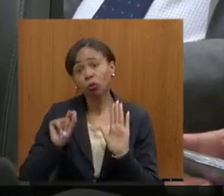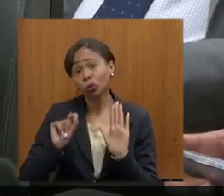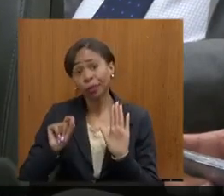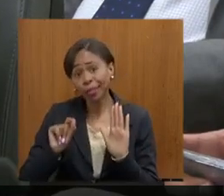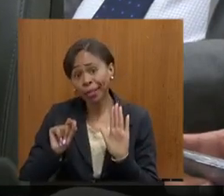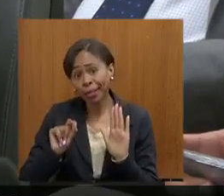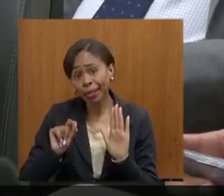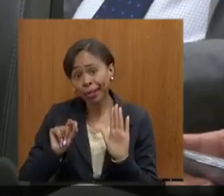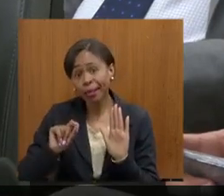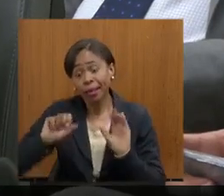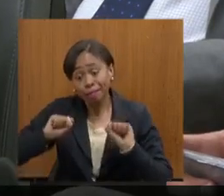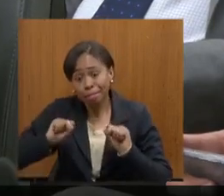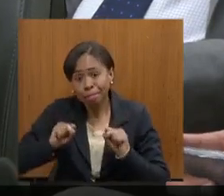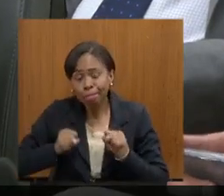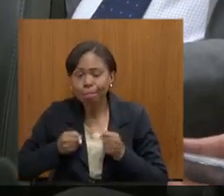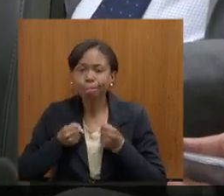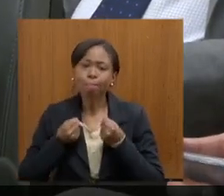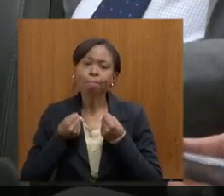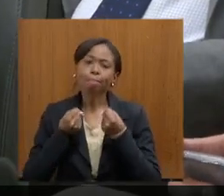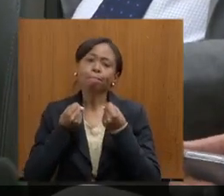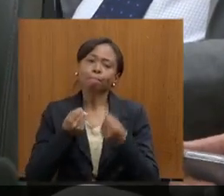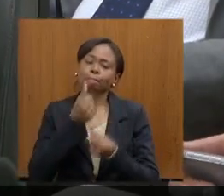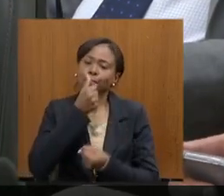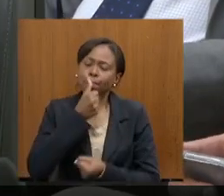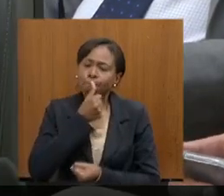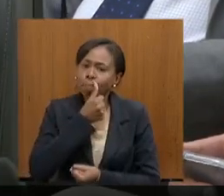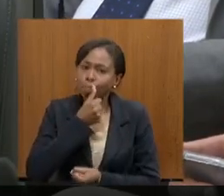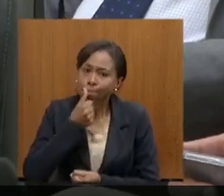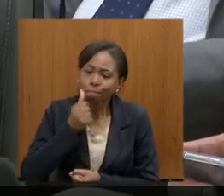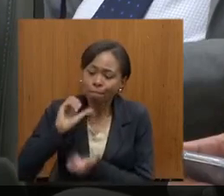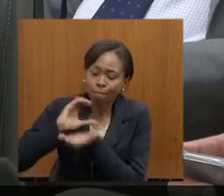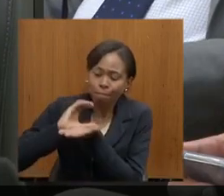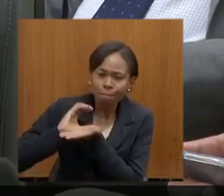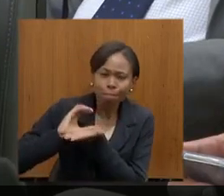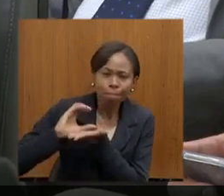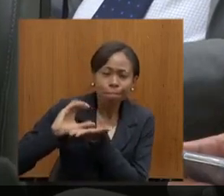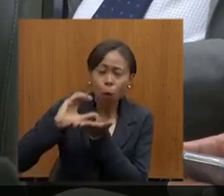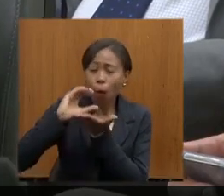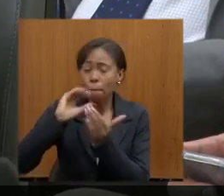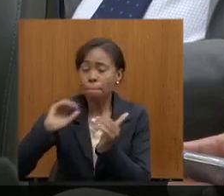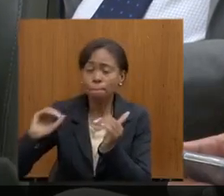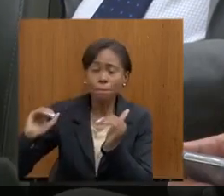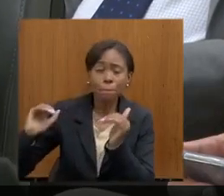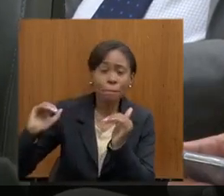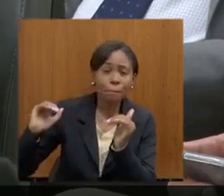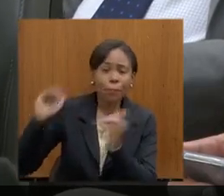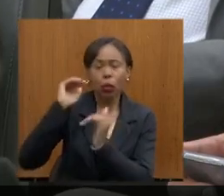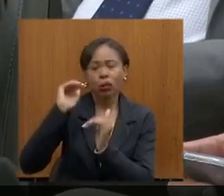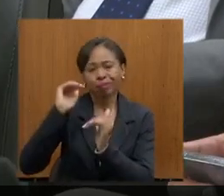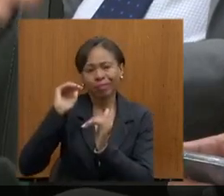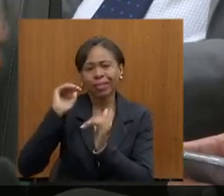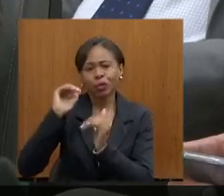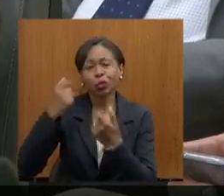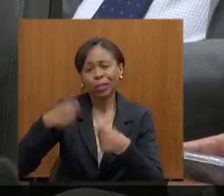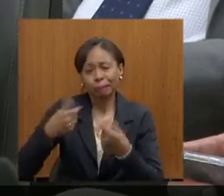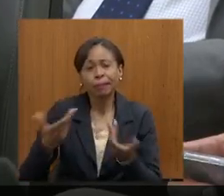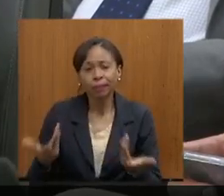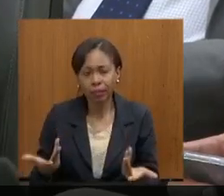de investir à frente da demanda né para que a gente de fato possa